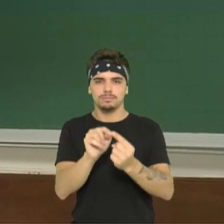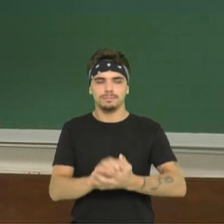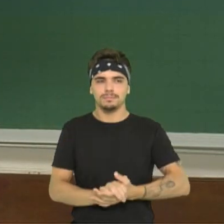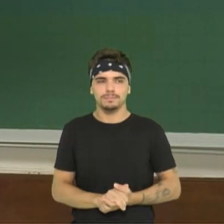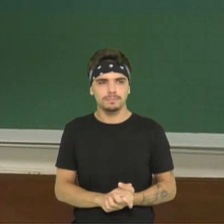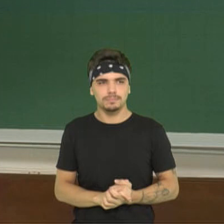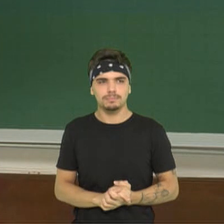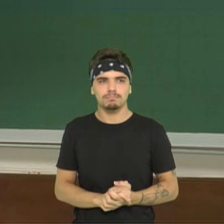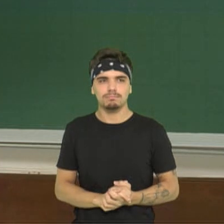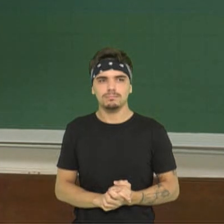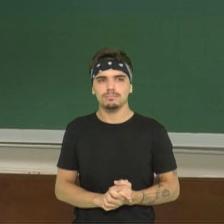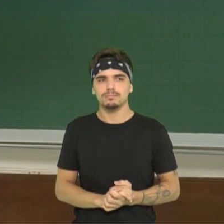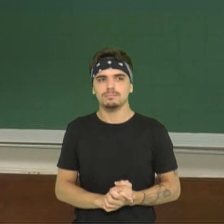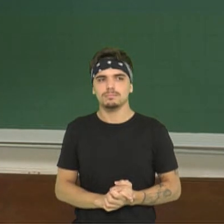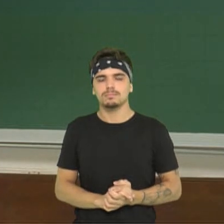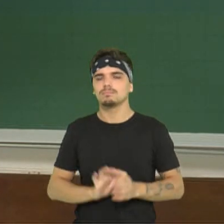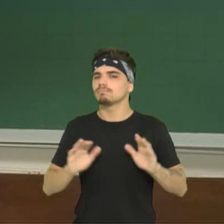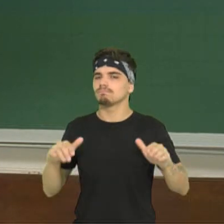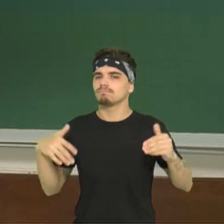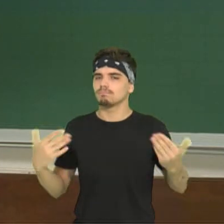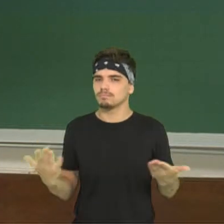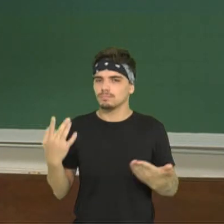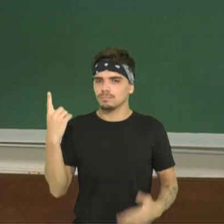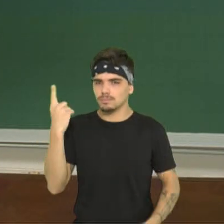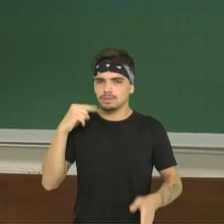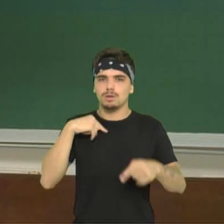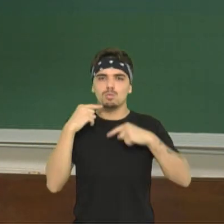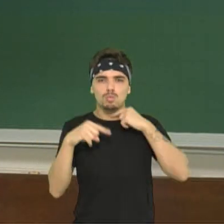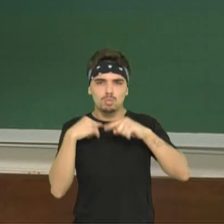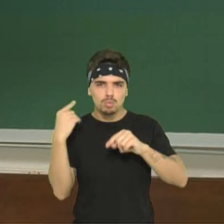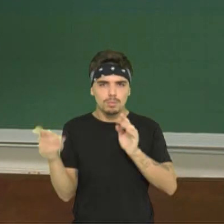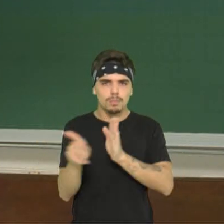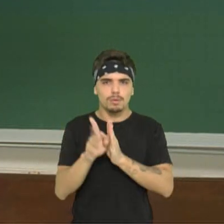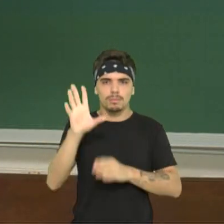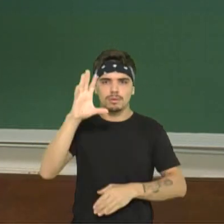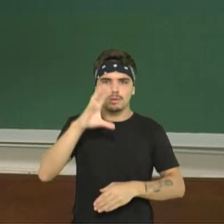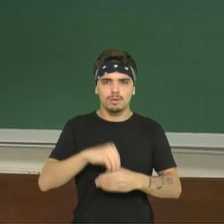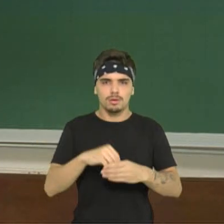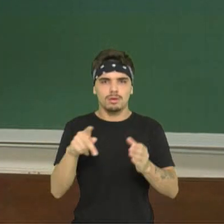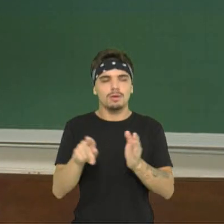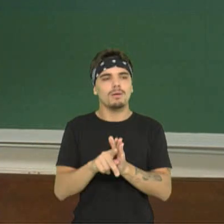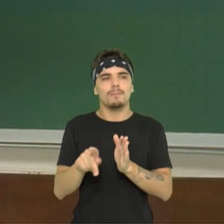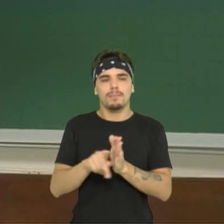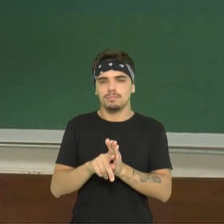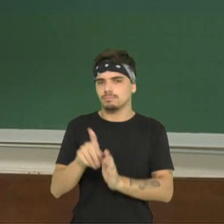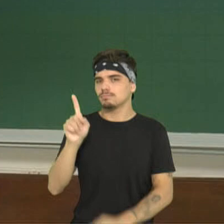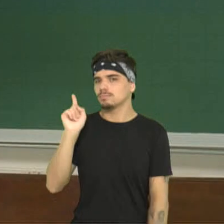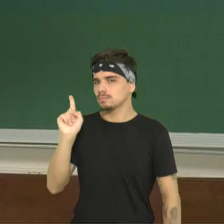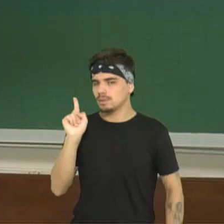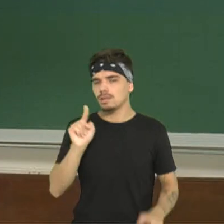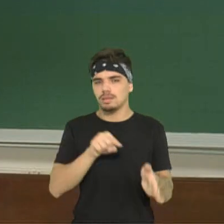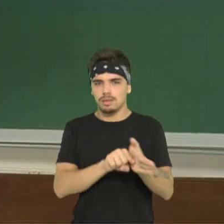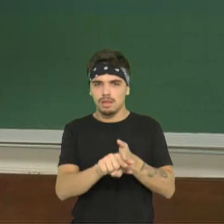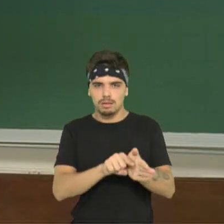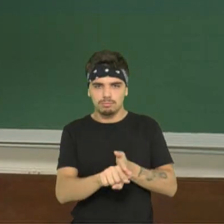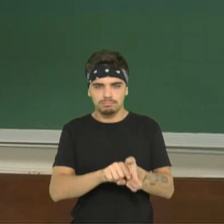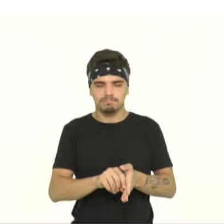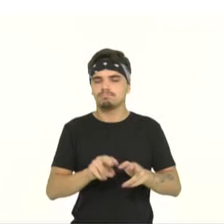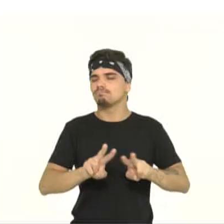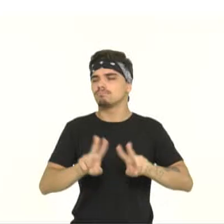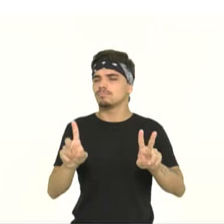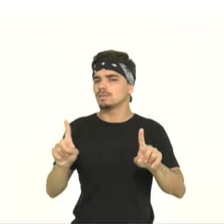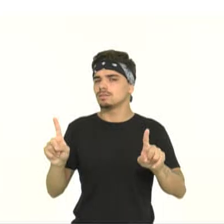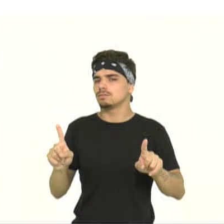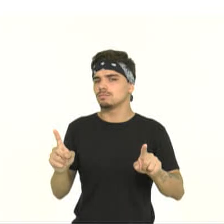Bom, deixa eu botar aqui. Então, esse é o questionamento que está no pano de fundo aí das investigações de Arendt. Como